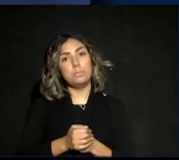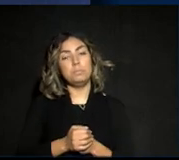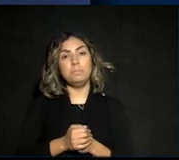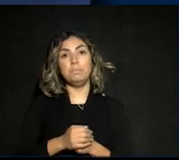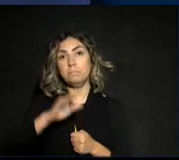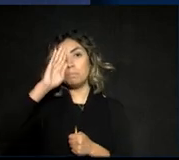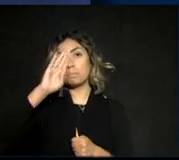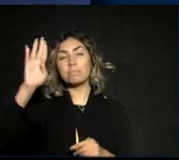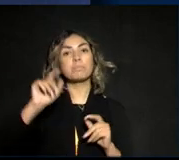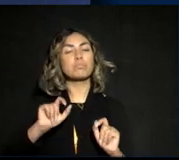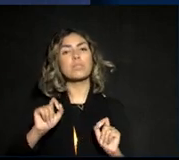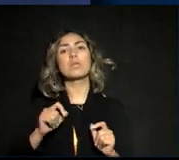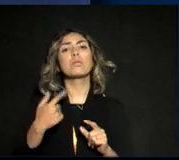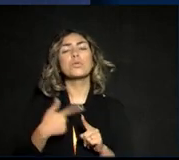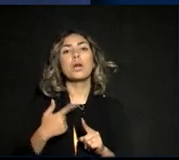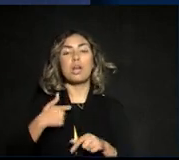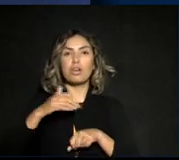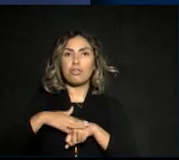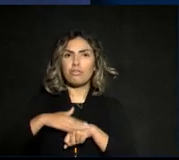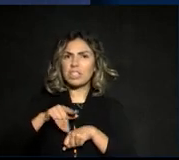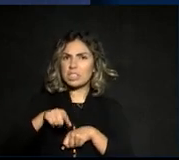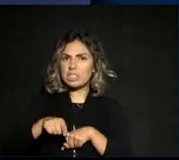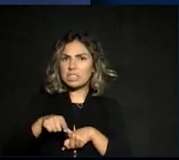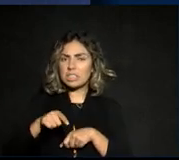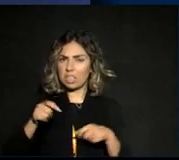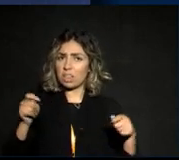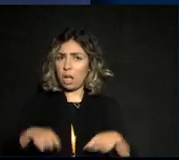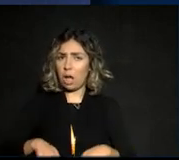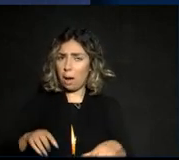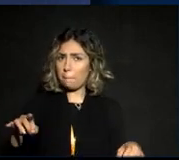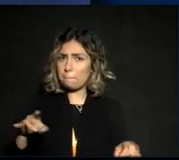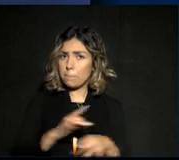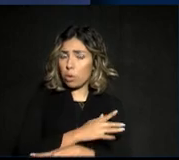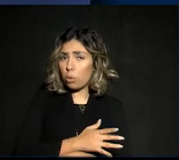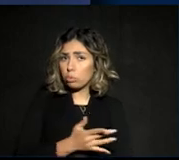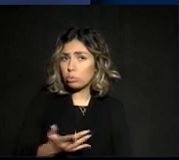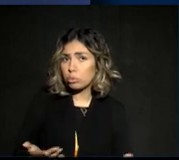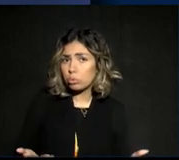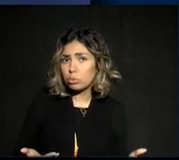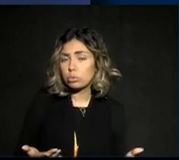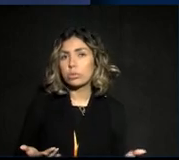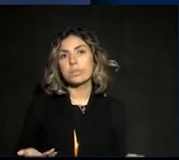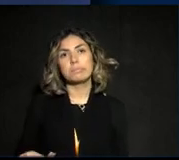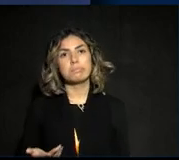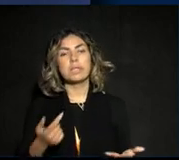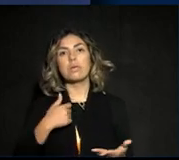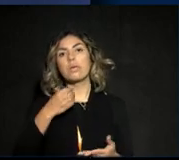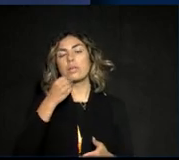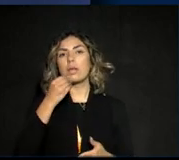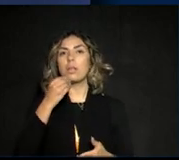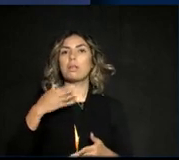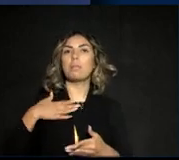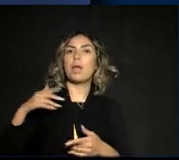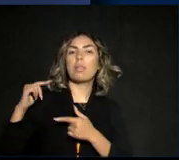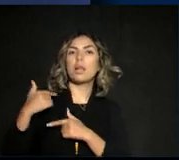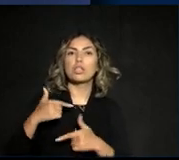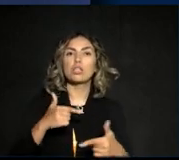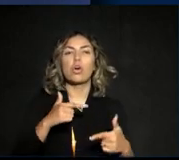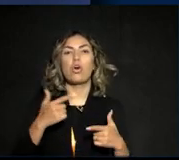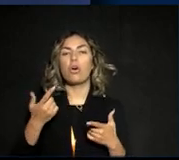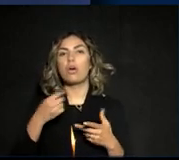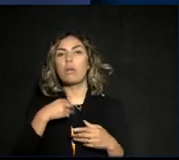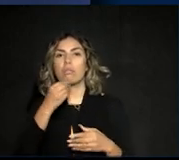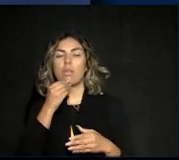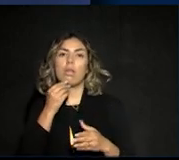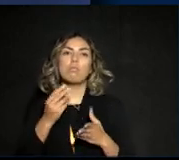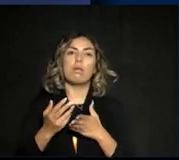Então, a grande questão é, o que a gente fez é suficiente para jogar novamente a trajetória da inflação para